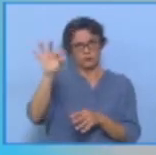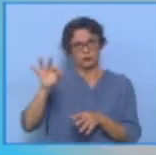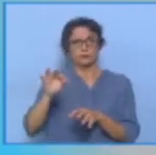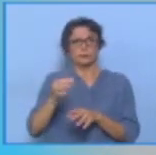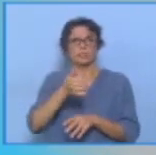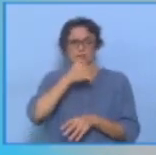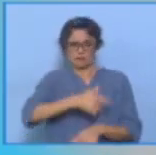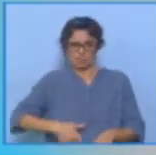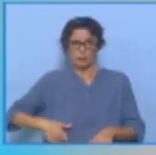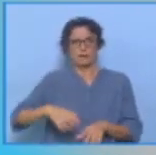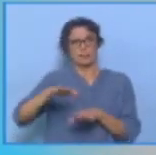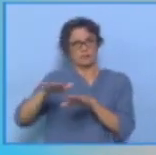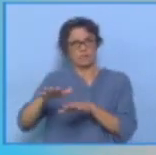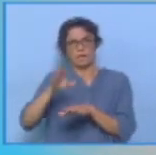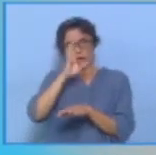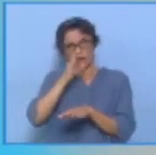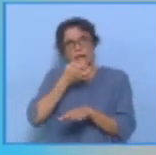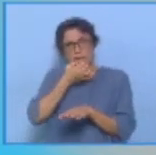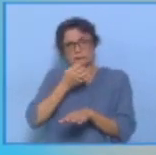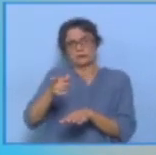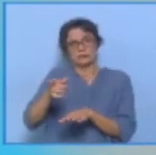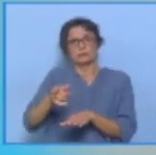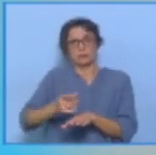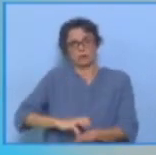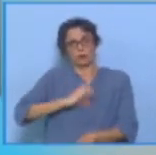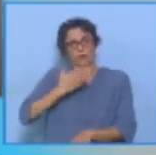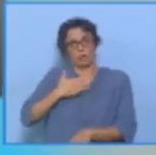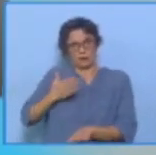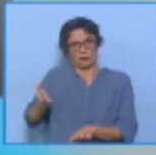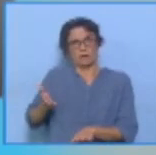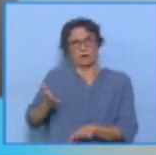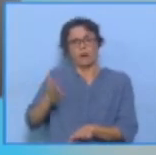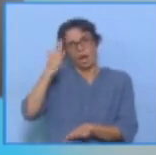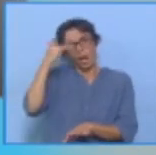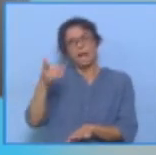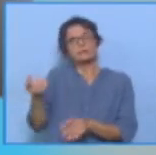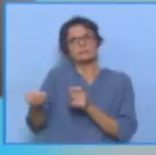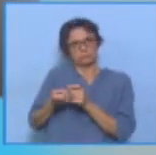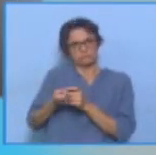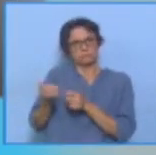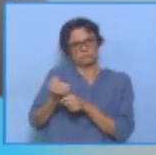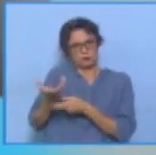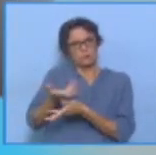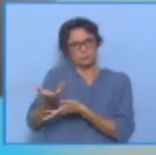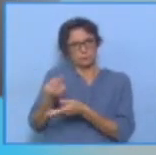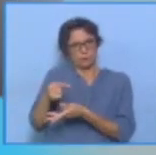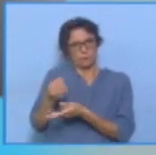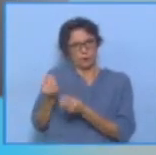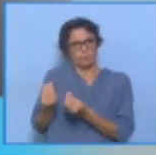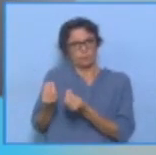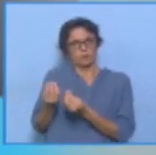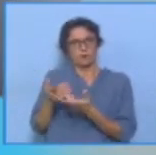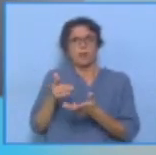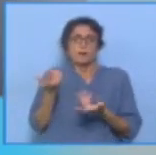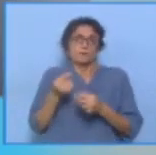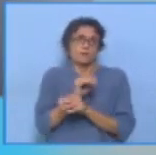quando sente que tem confiança neles e que é relevante para o Colégio Cardinalício tê-los junto dele. Portanto, não se vai fazer de um dia para o outro, mas percebe-se que é aqui ainda um trabalho